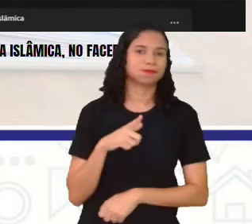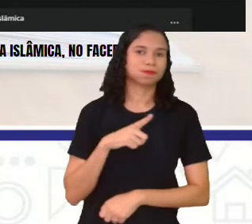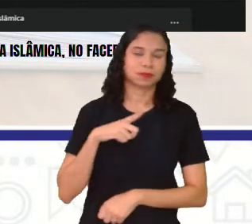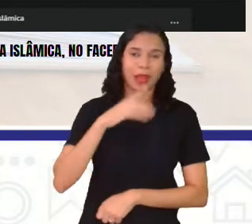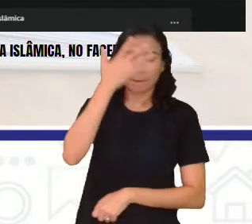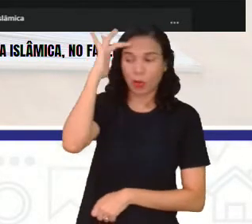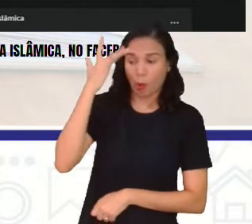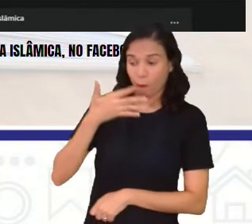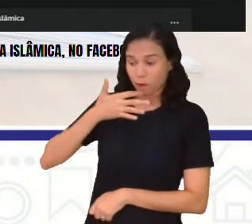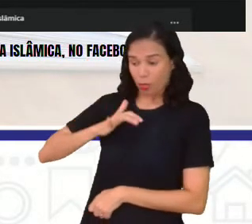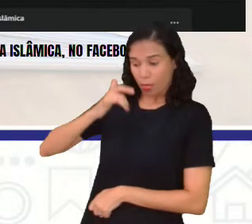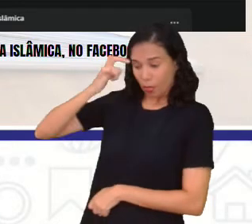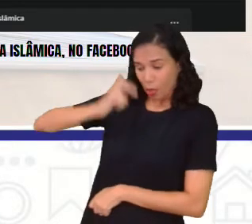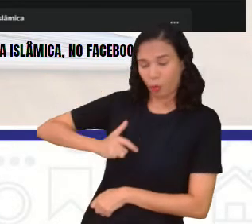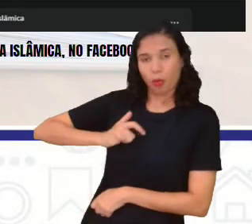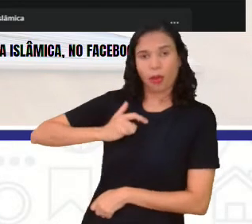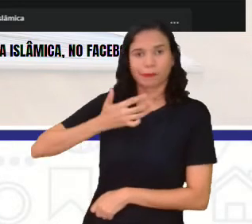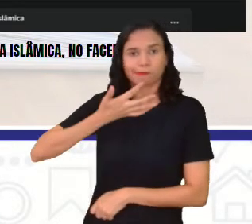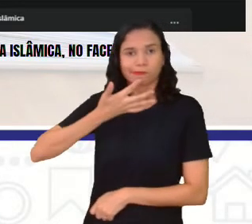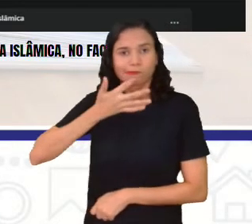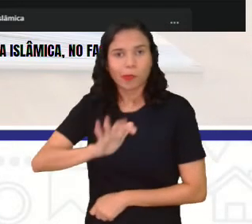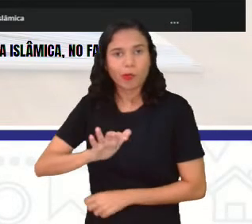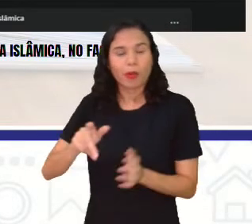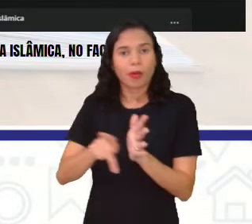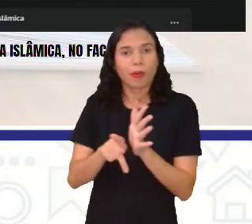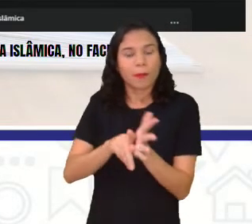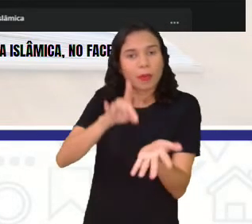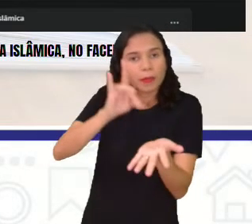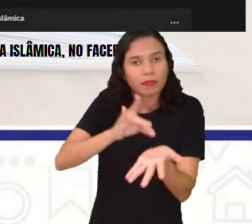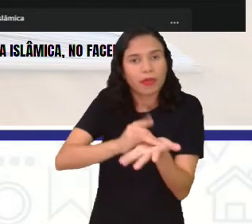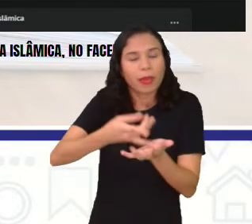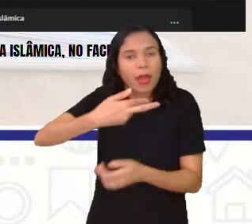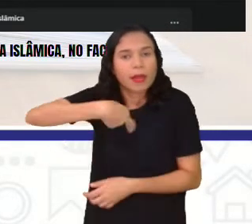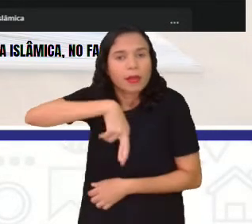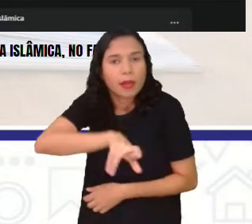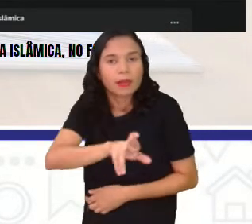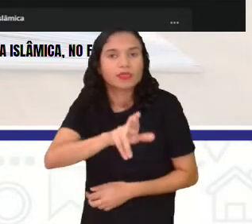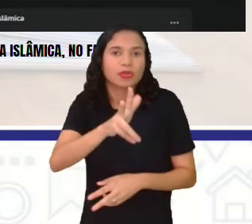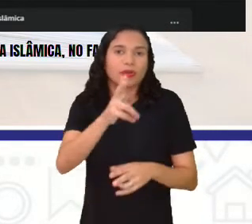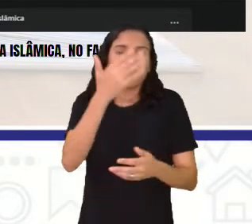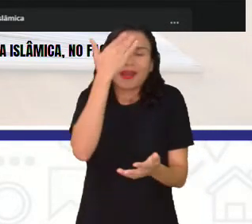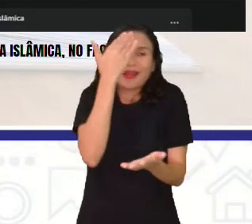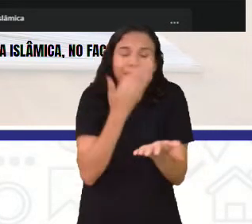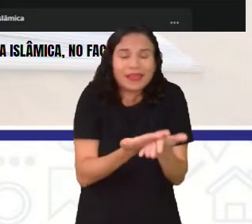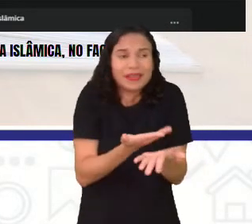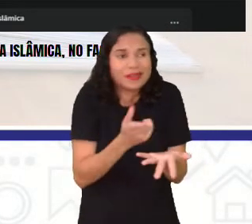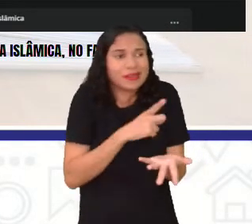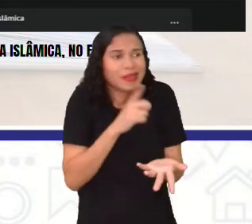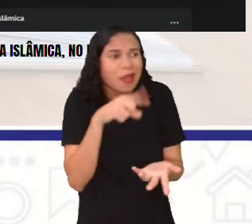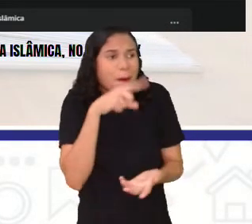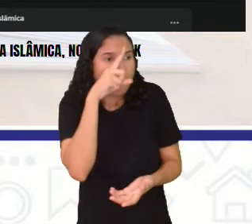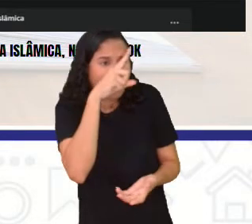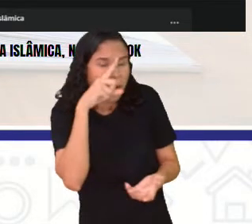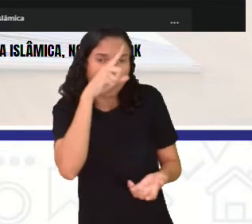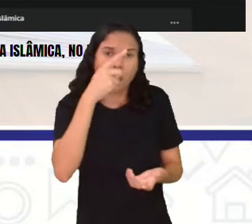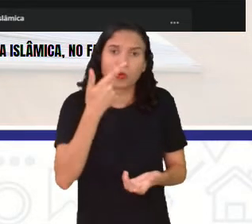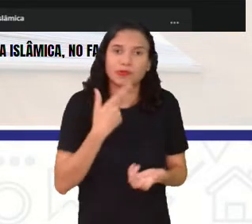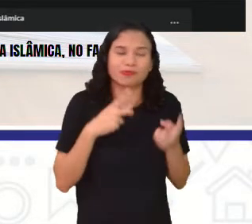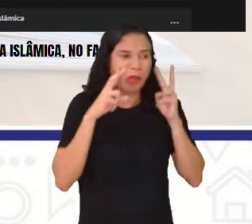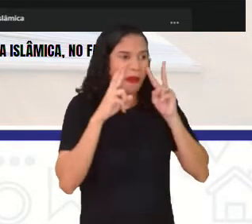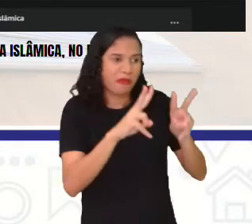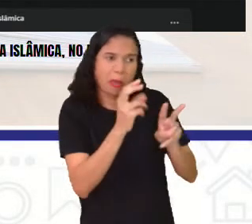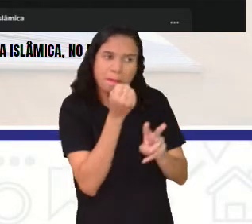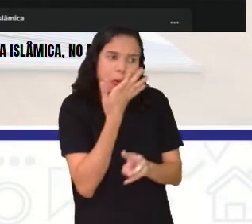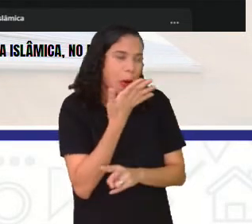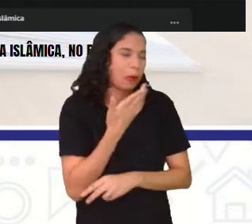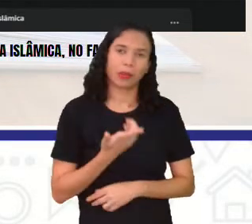nos conhecerem, por não terem acesso às fontes que ensinam a nossa religião, acabam não tendo, digamos assim, nenhuma visão boa ou nada